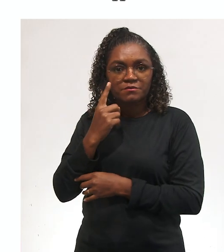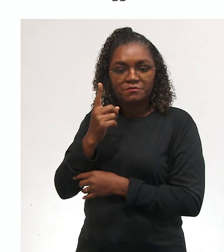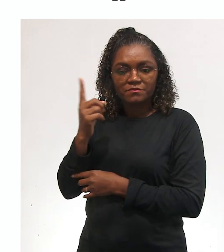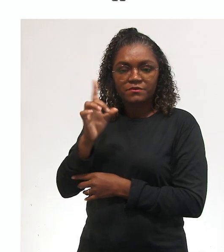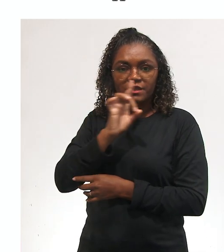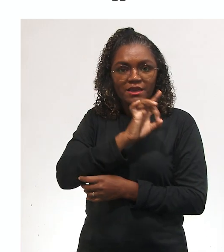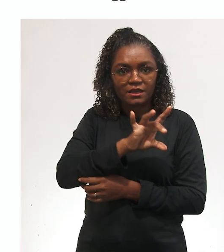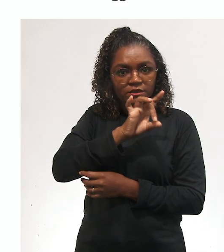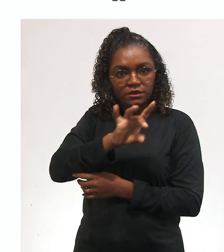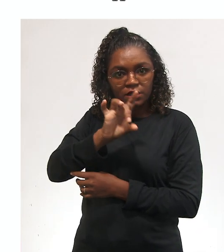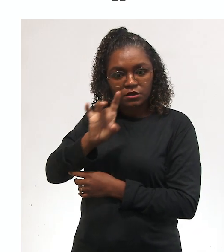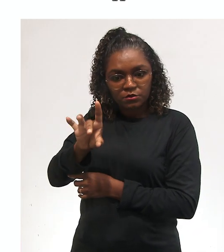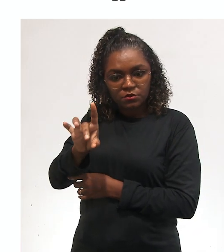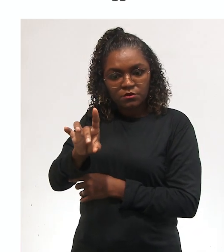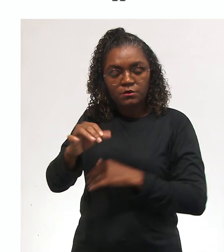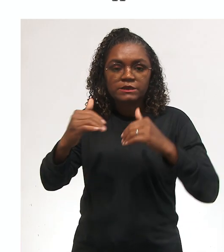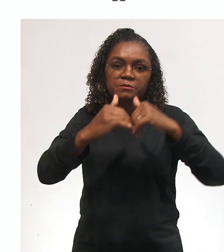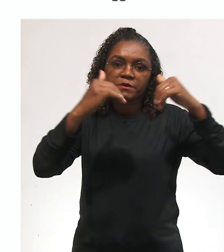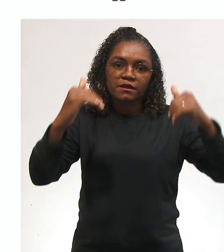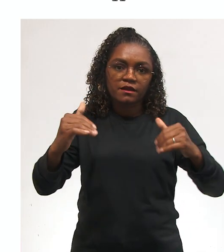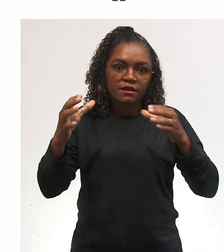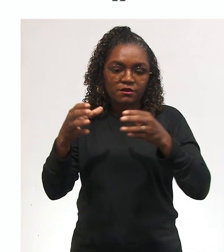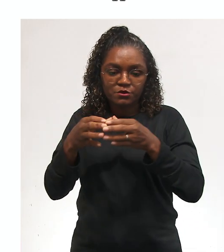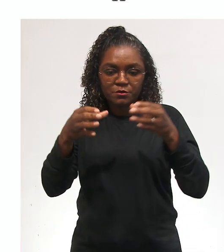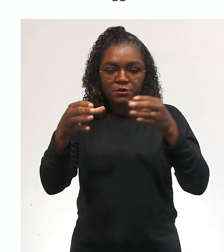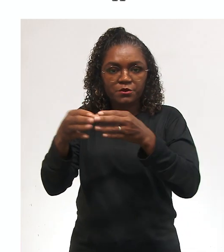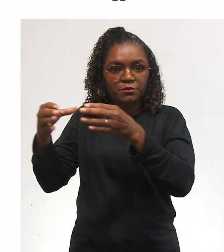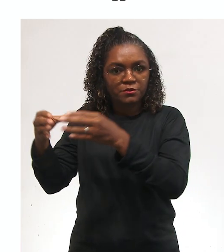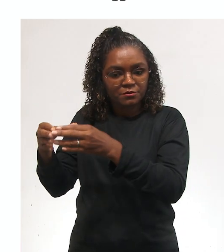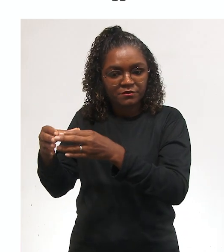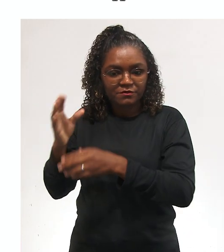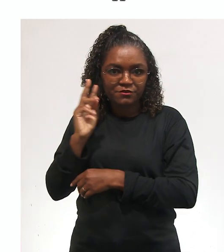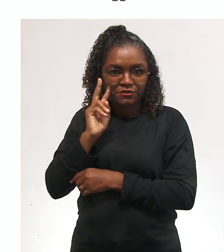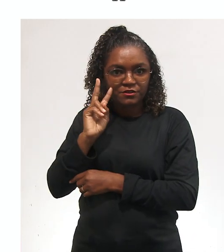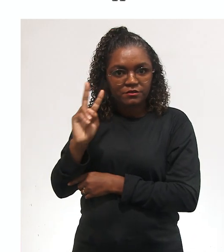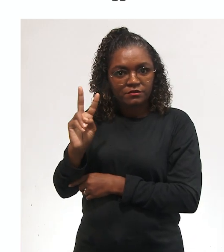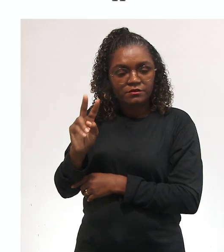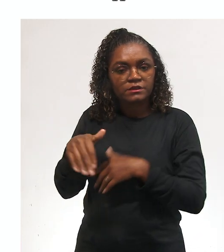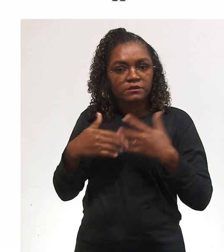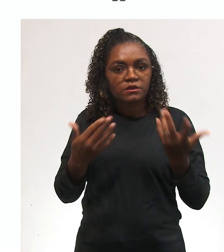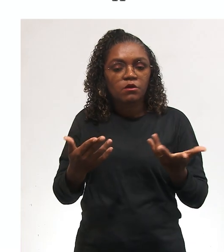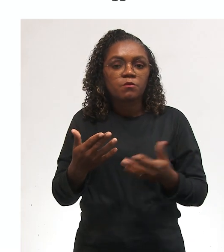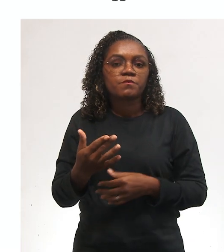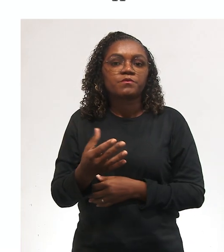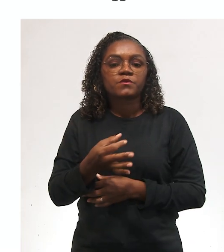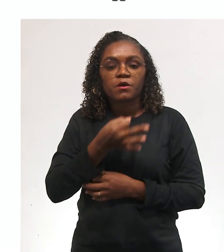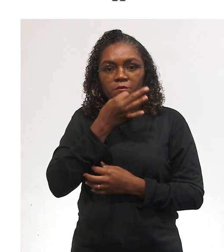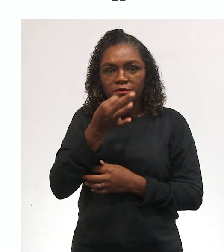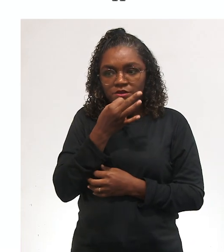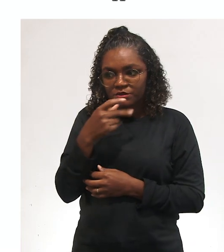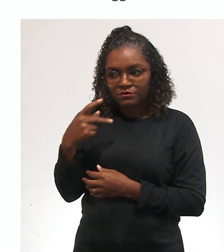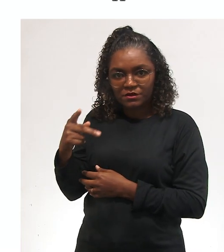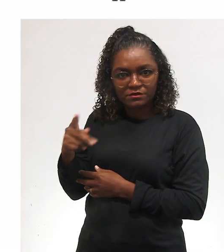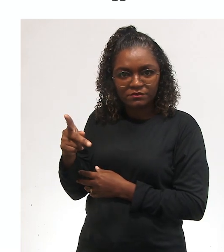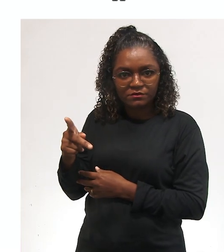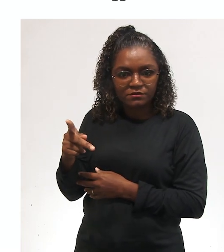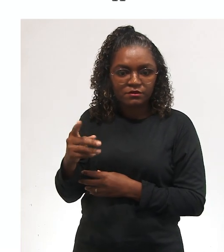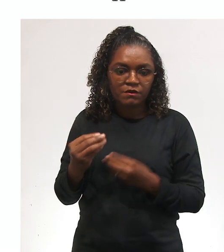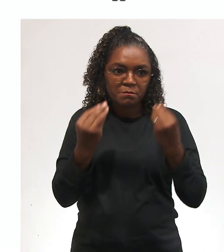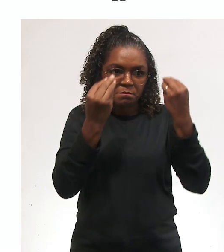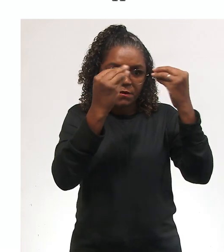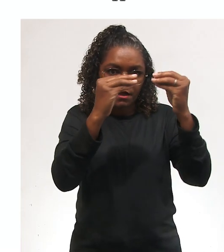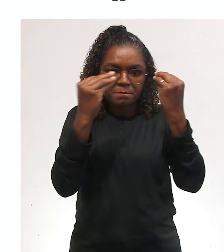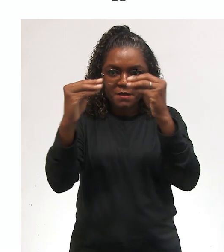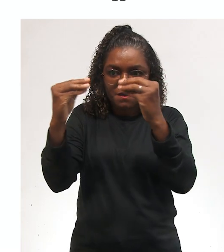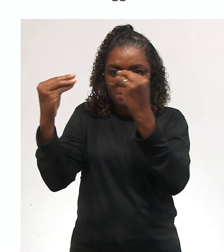categoria que a gente vai separar. Cada parte dessa é uma categoria. Então, as ideias vão vir para cá.